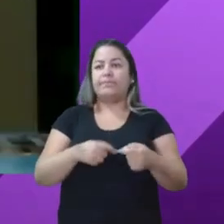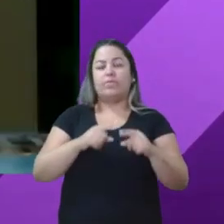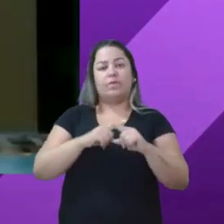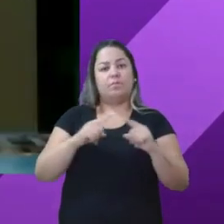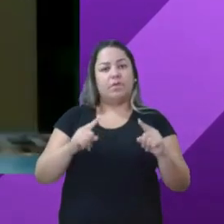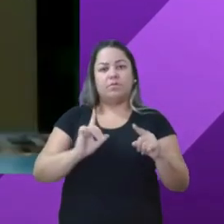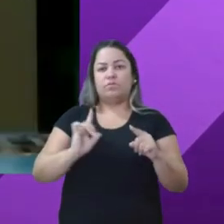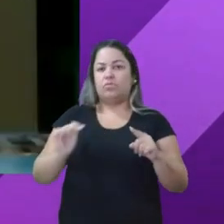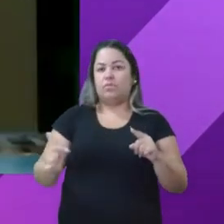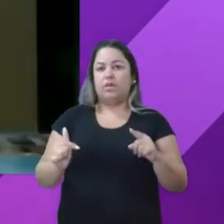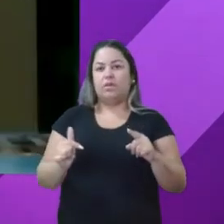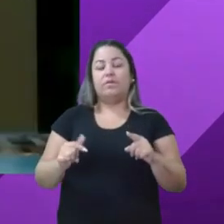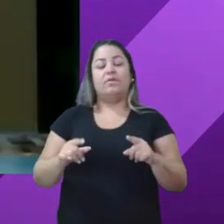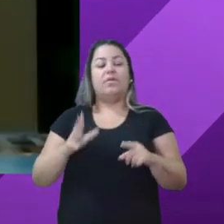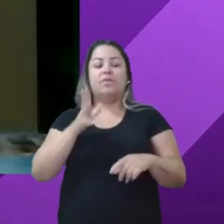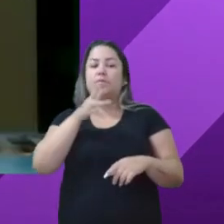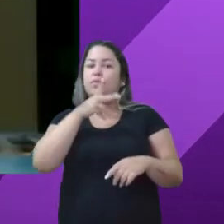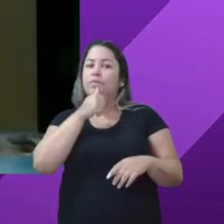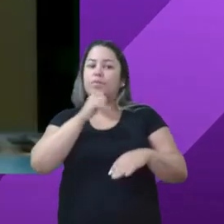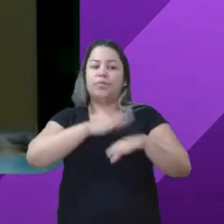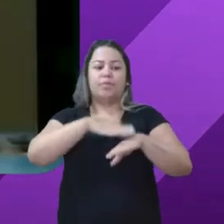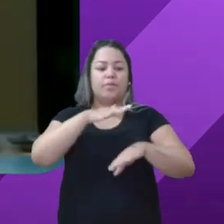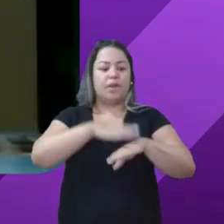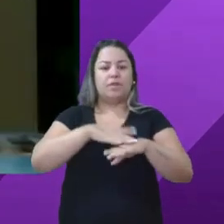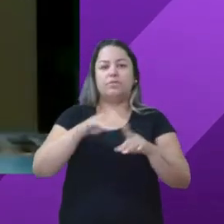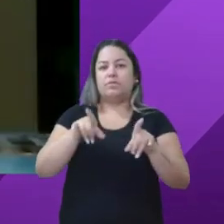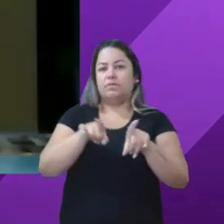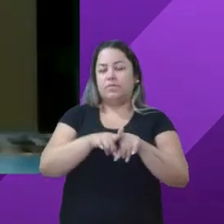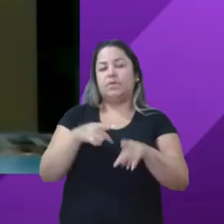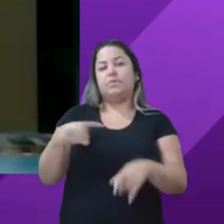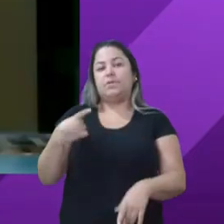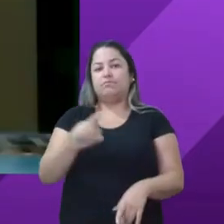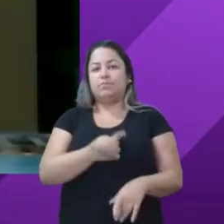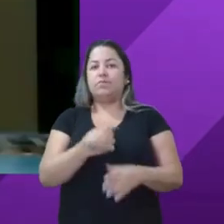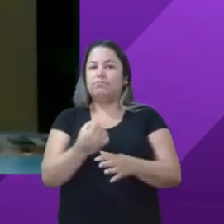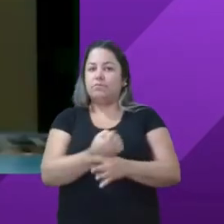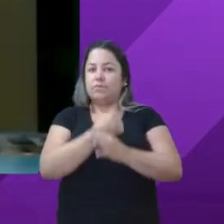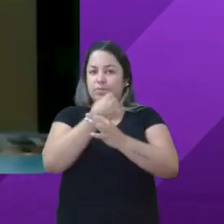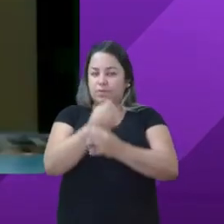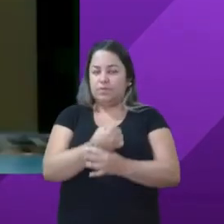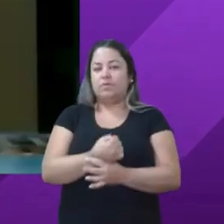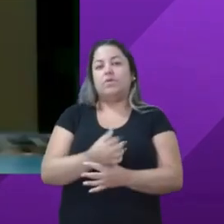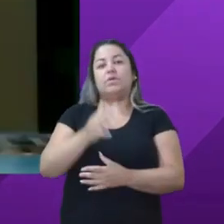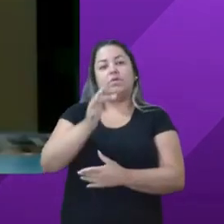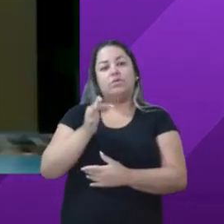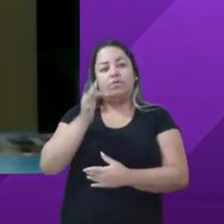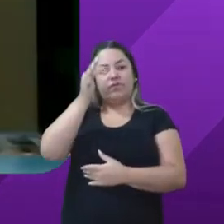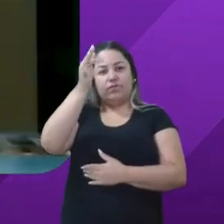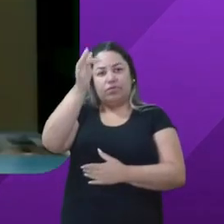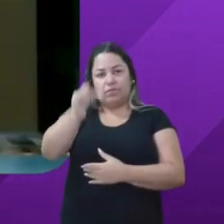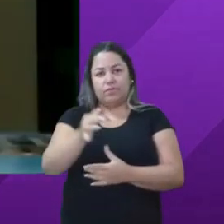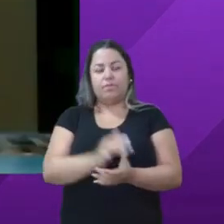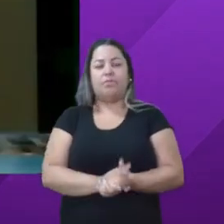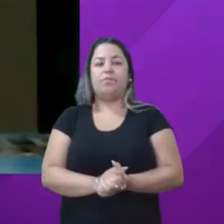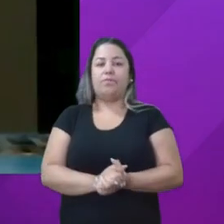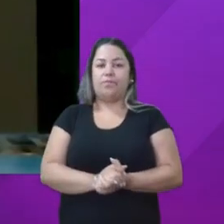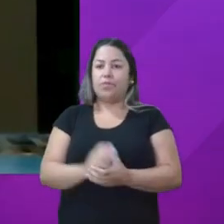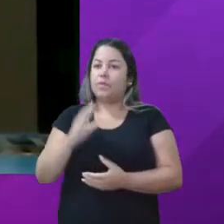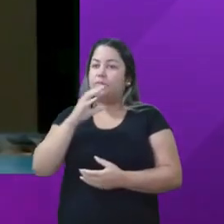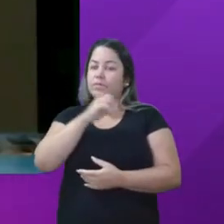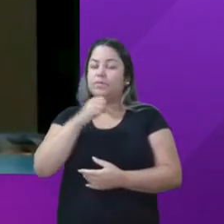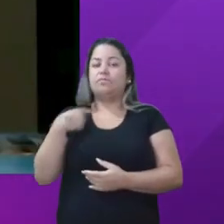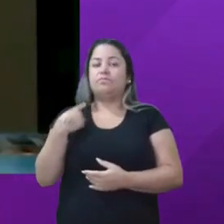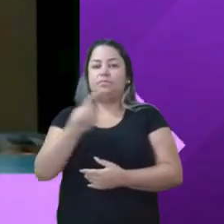Mas sem isso, a gente vai demorar muito mais tempo para a gente assegurar que no futuro, e num futuro breve,